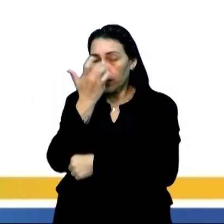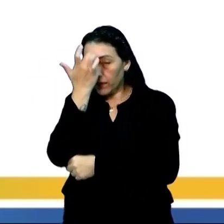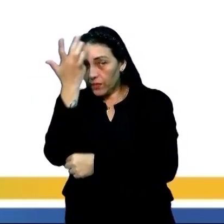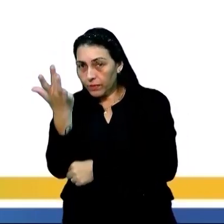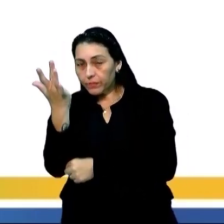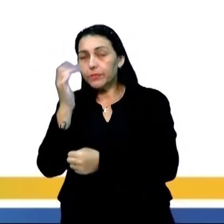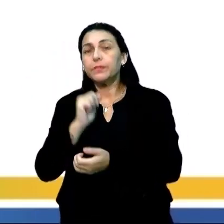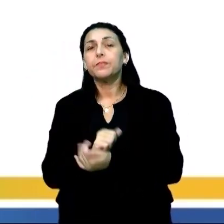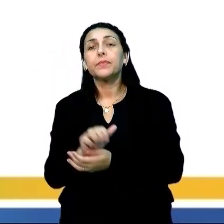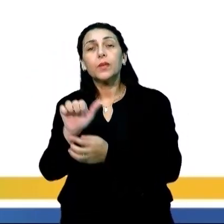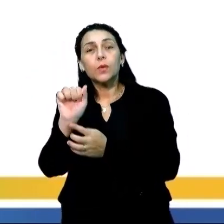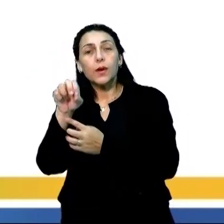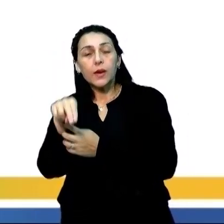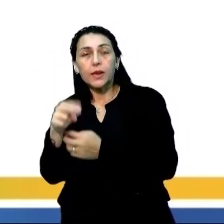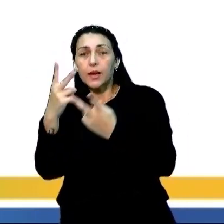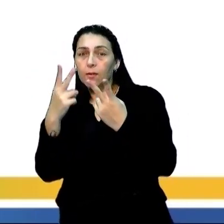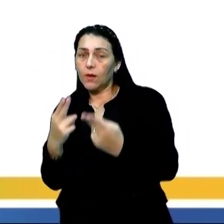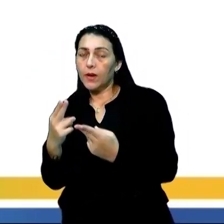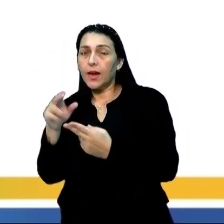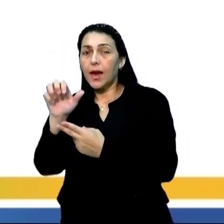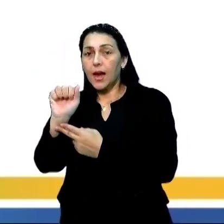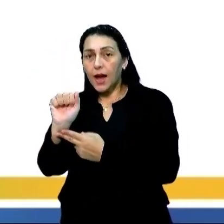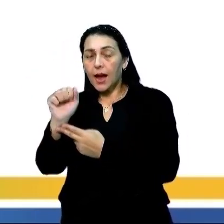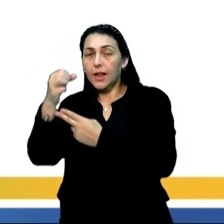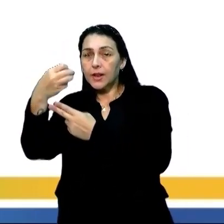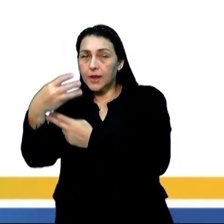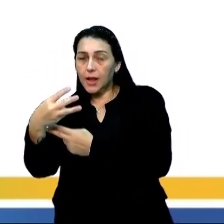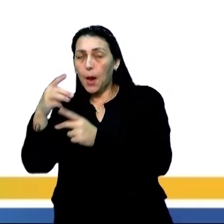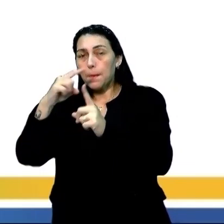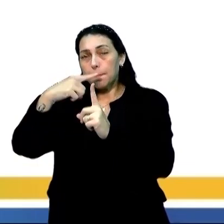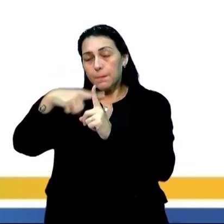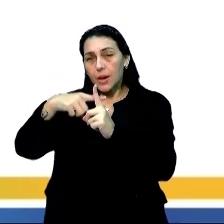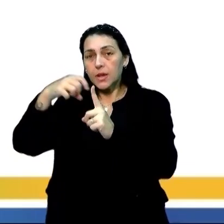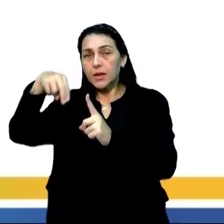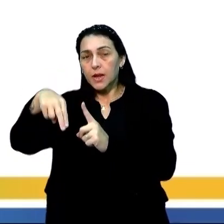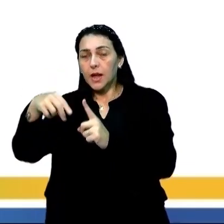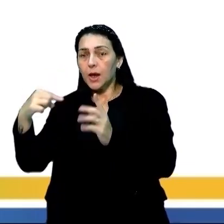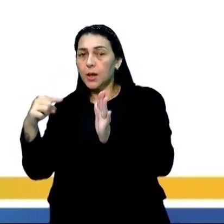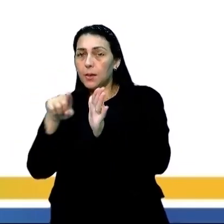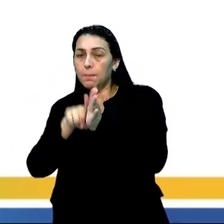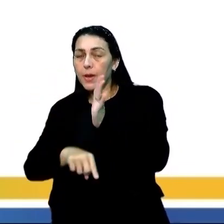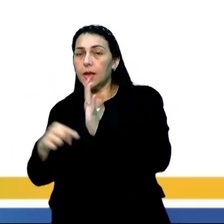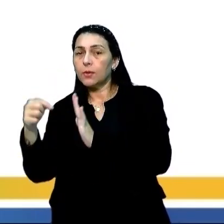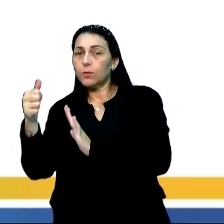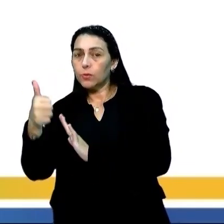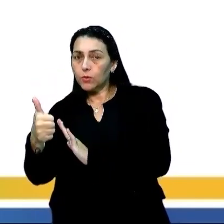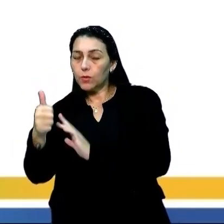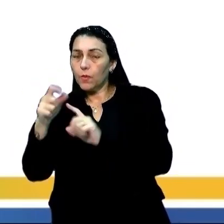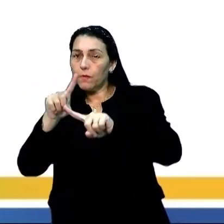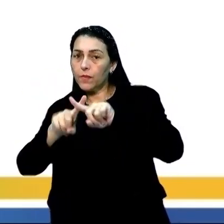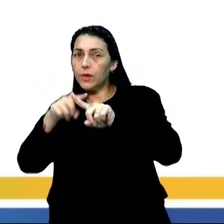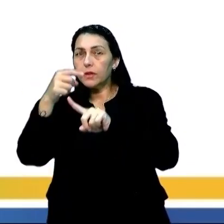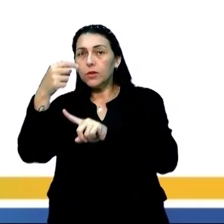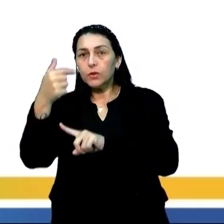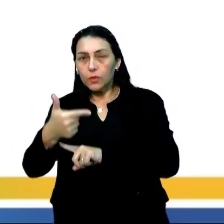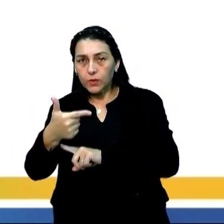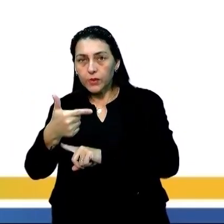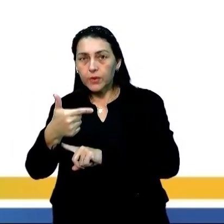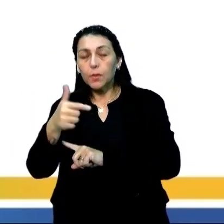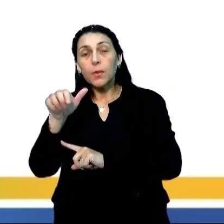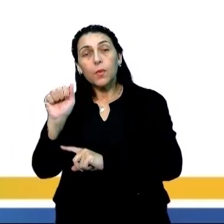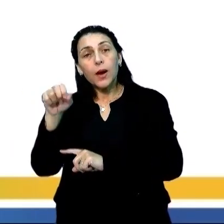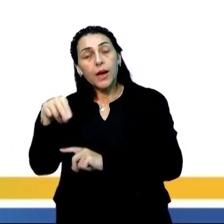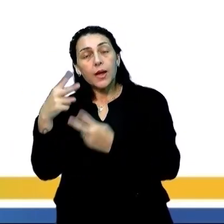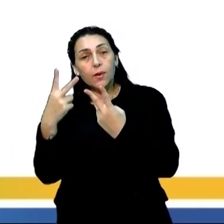Então, nós temos o meu AN é igual a 3 mais N menos 1 vezes 2. Então, meu AN